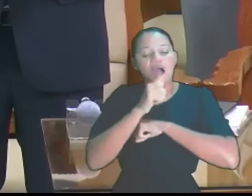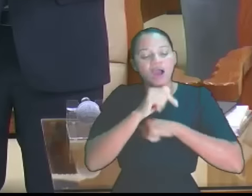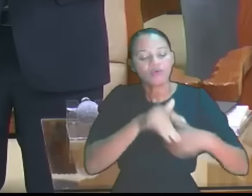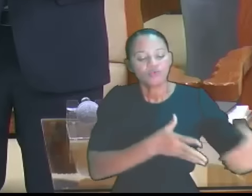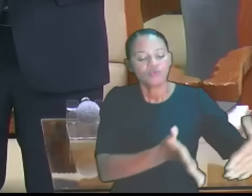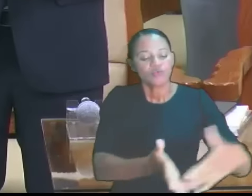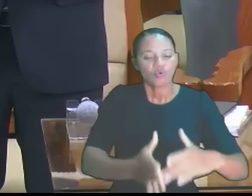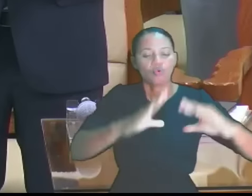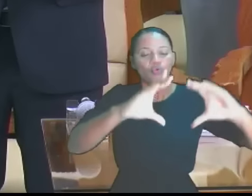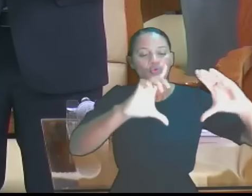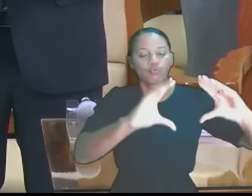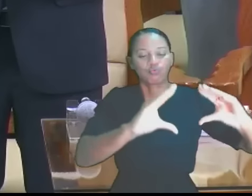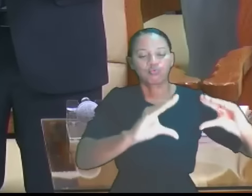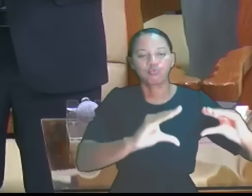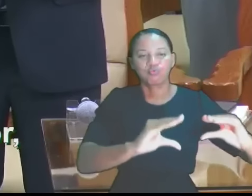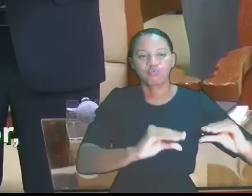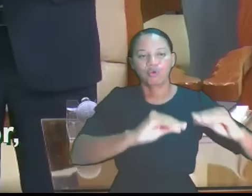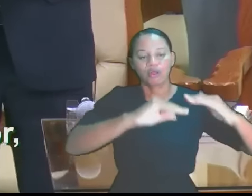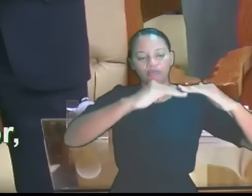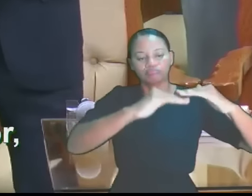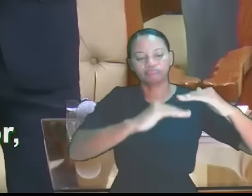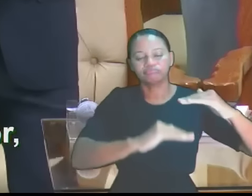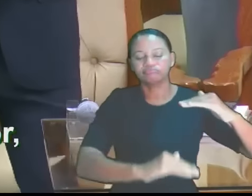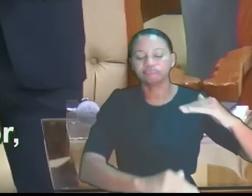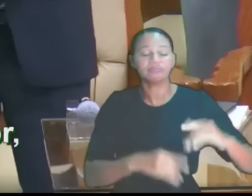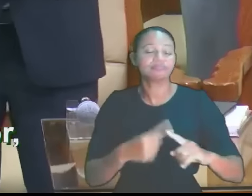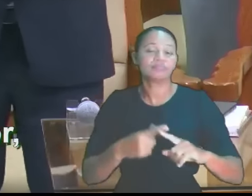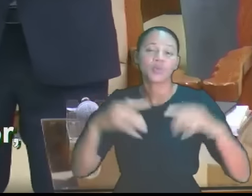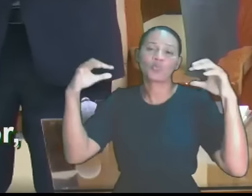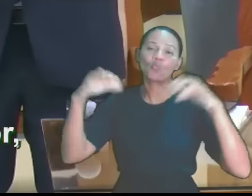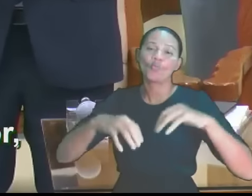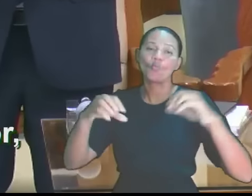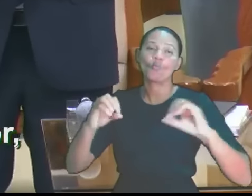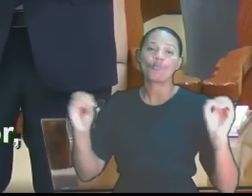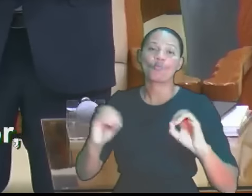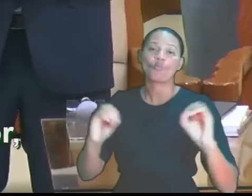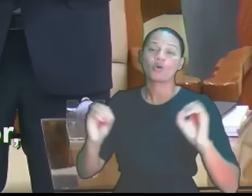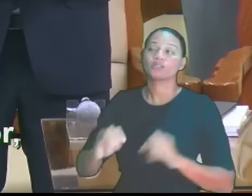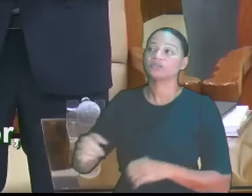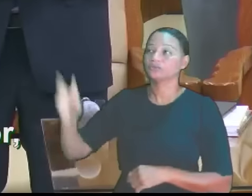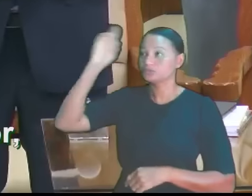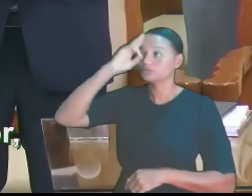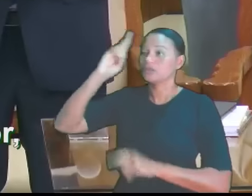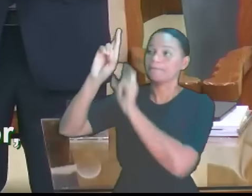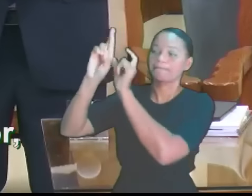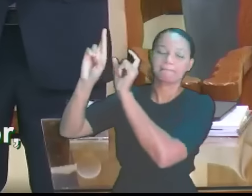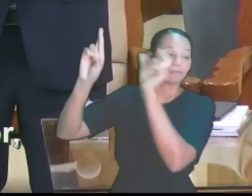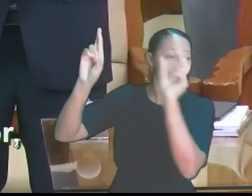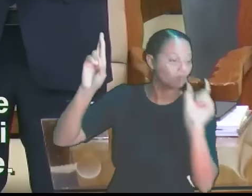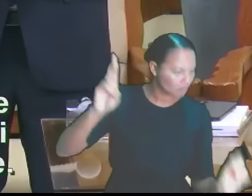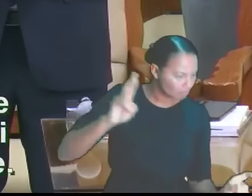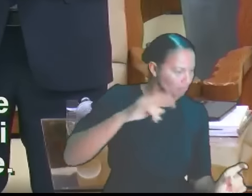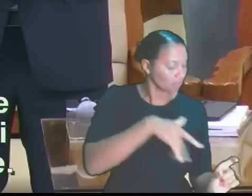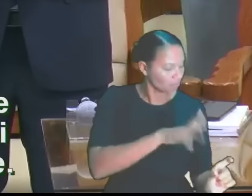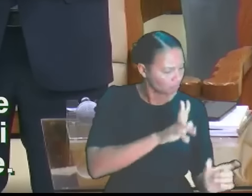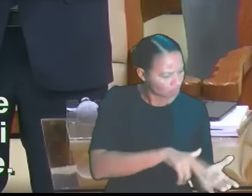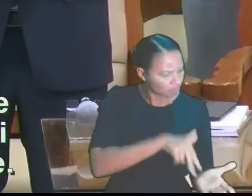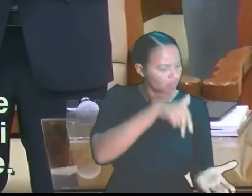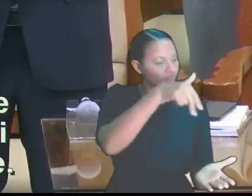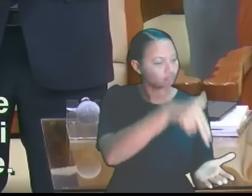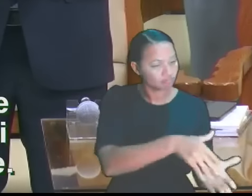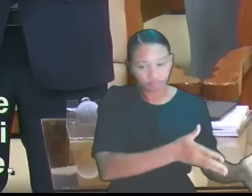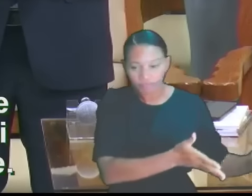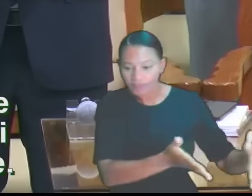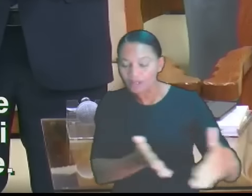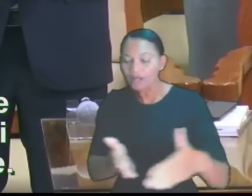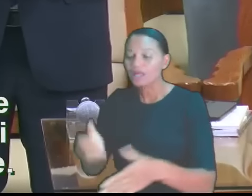tinha havido chuva na terra. Então veio a ele a palavra do Senhor, dizendo: Levanta-te, vai a